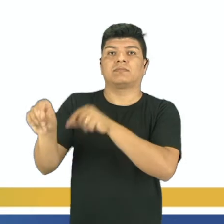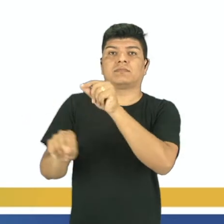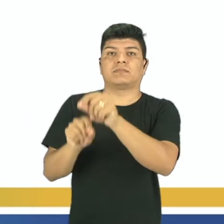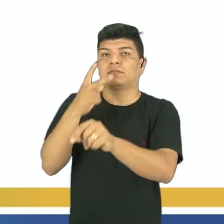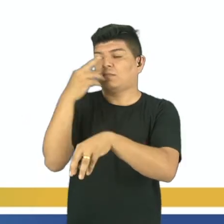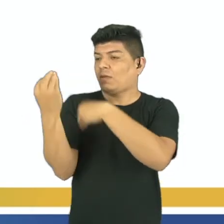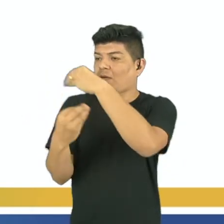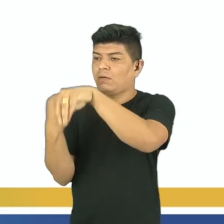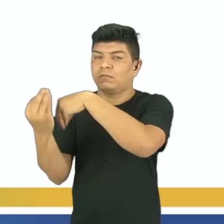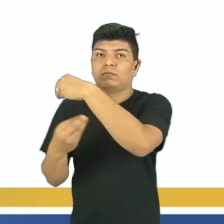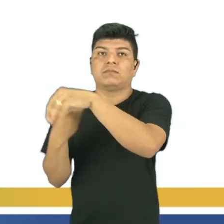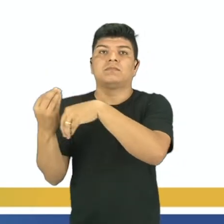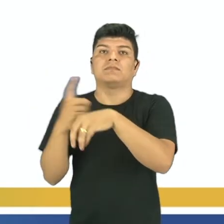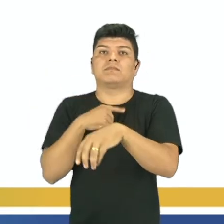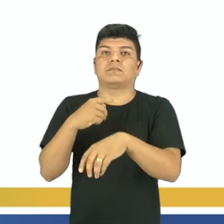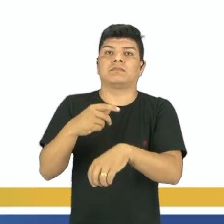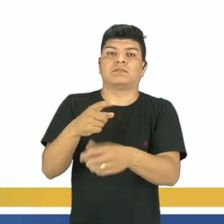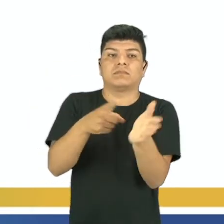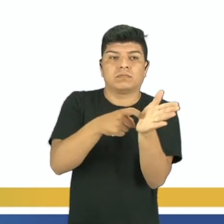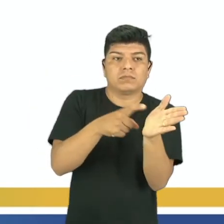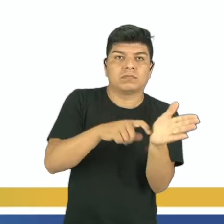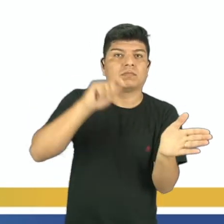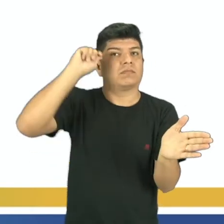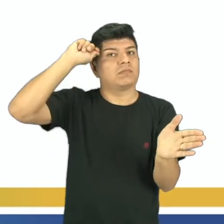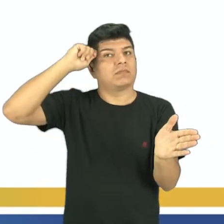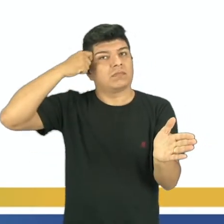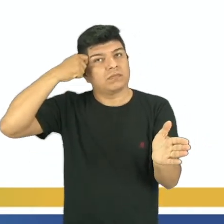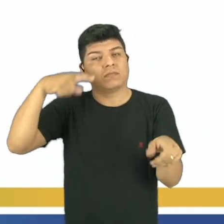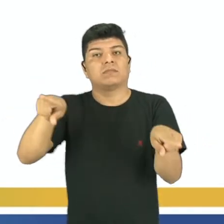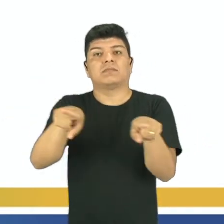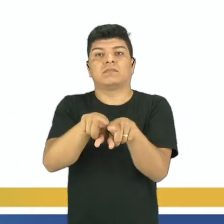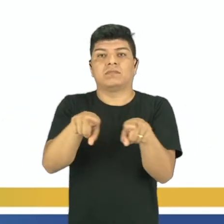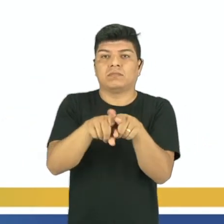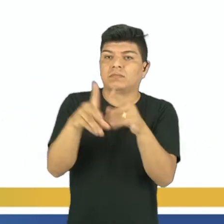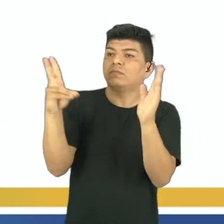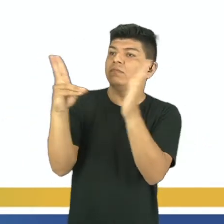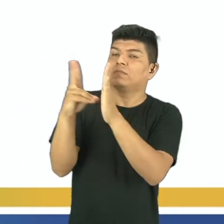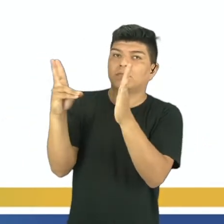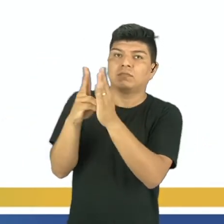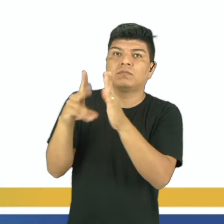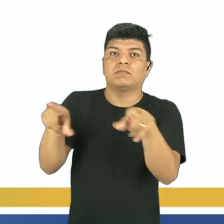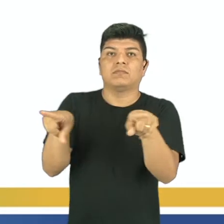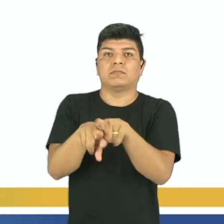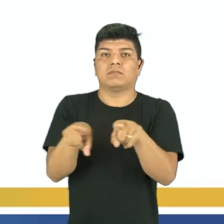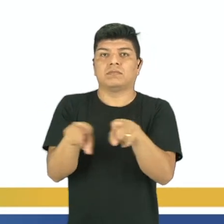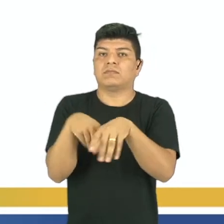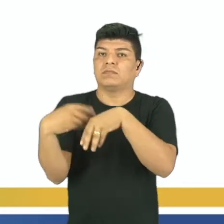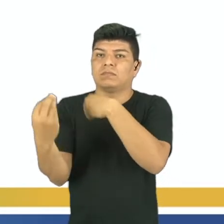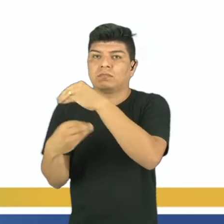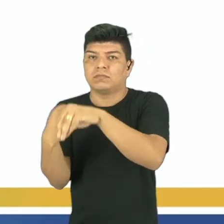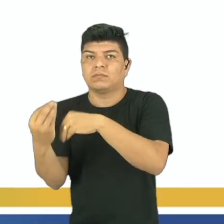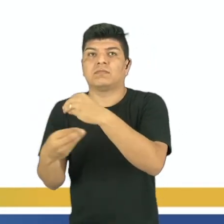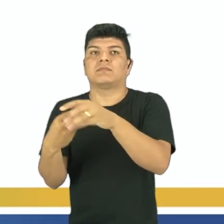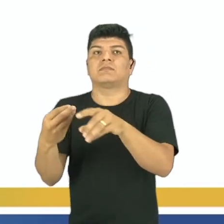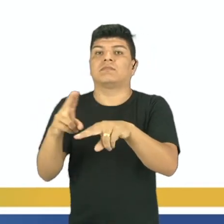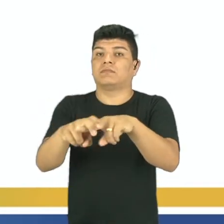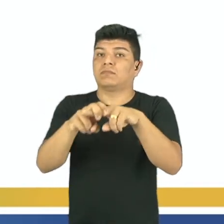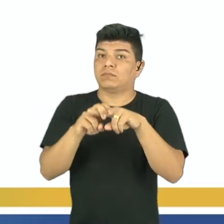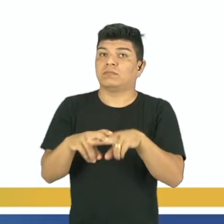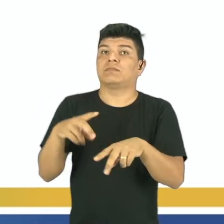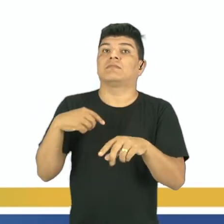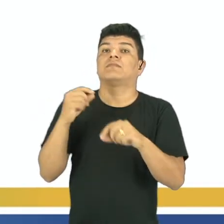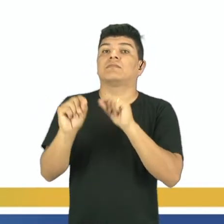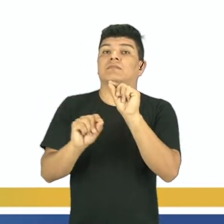população mestiça. Ela tem o branco, ela tem o negro, ela tem o índio. Então, a gente é essa mistura de raças, e é uma mistura